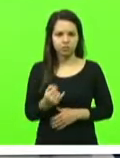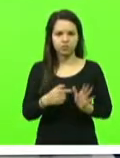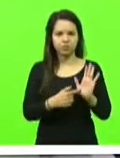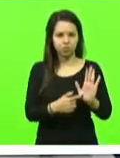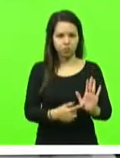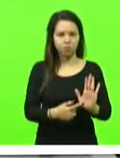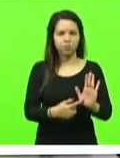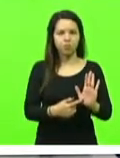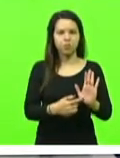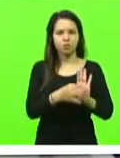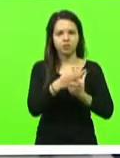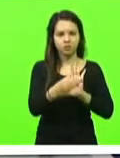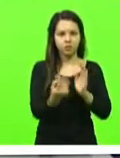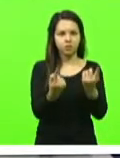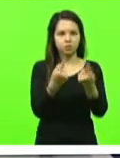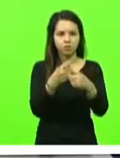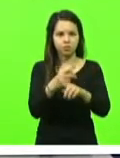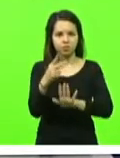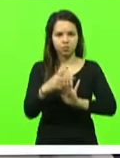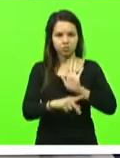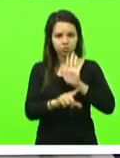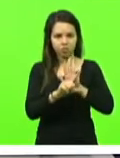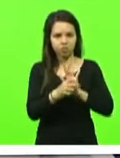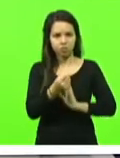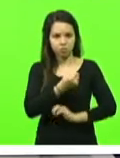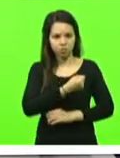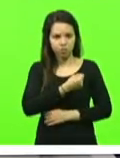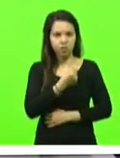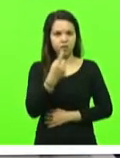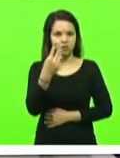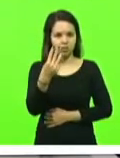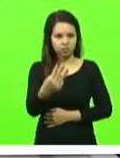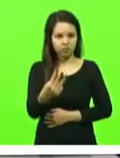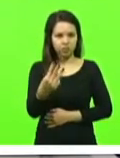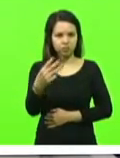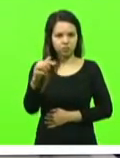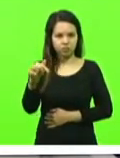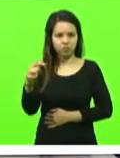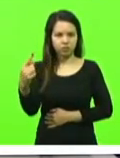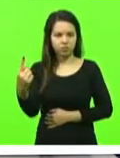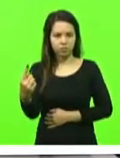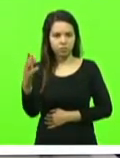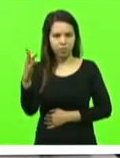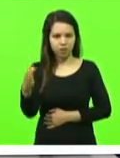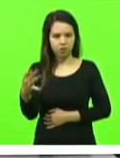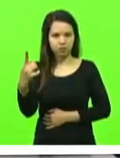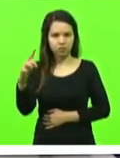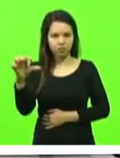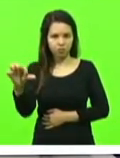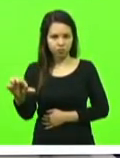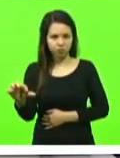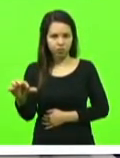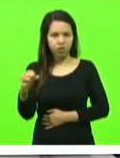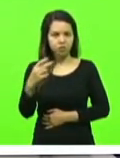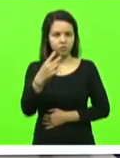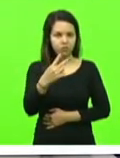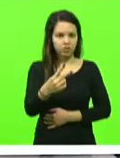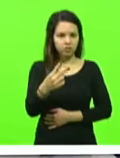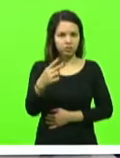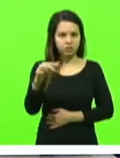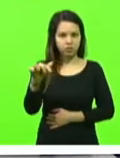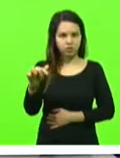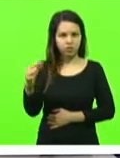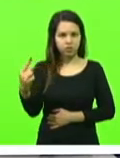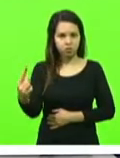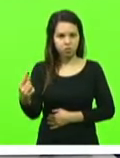contrário aos projetos de lei números 371 barra 2019, 271,